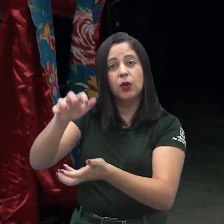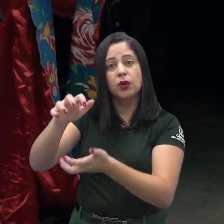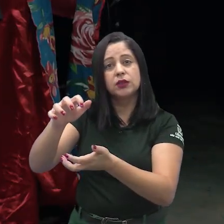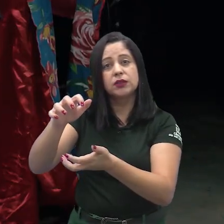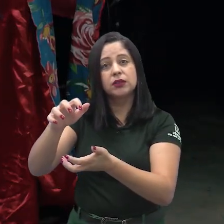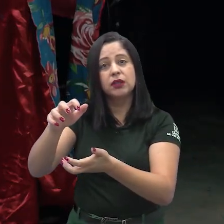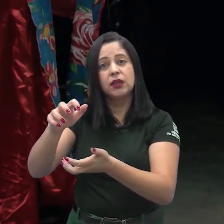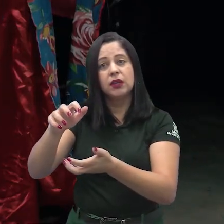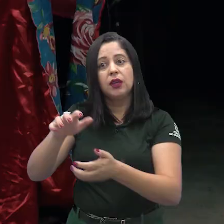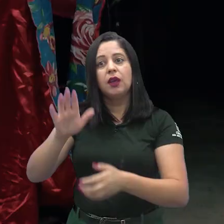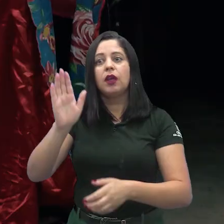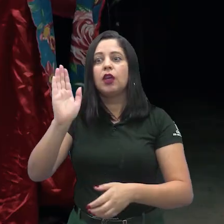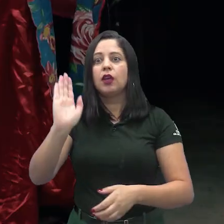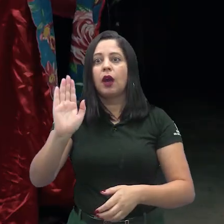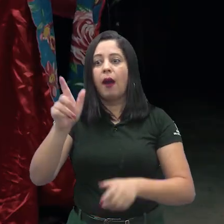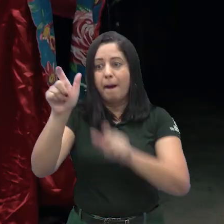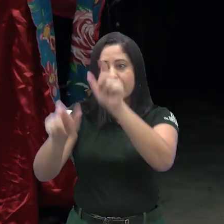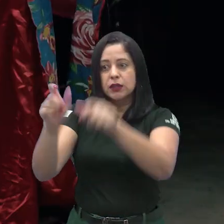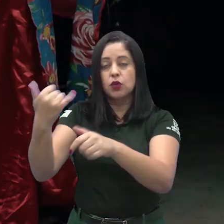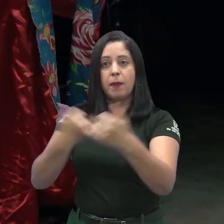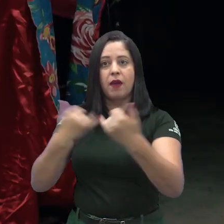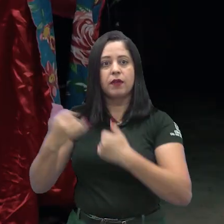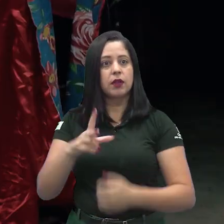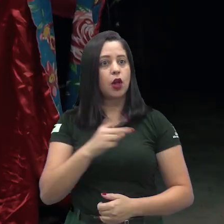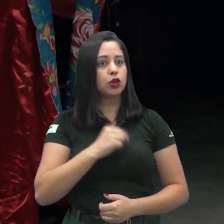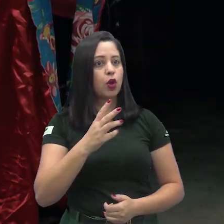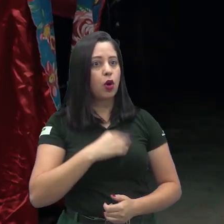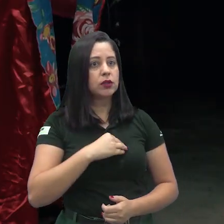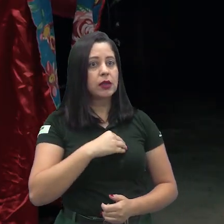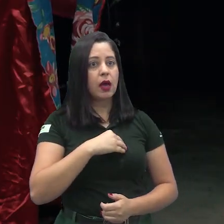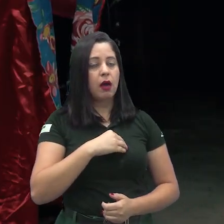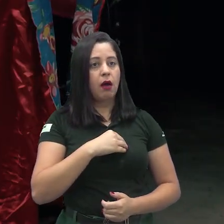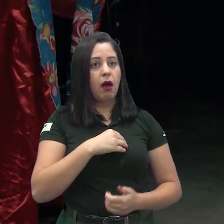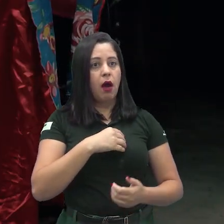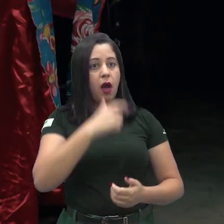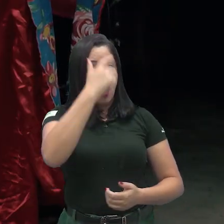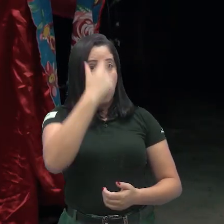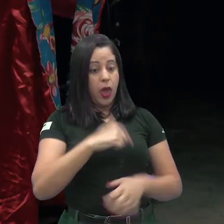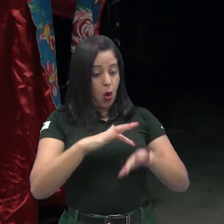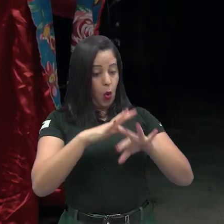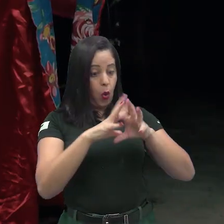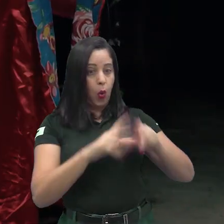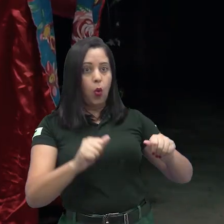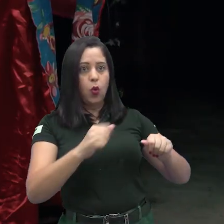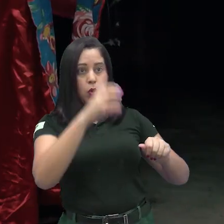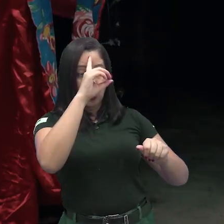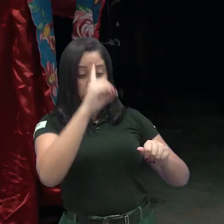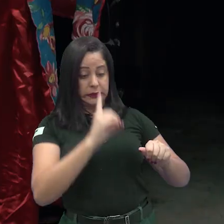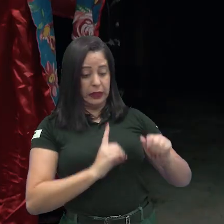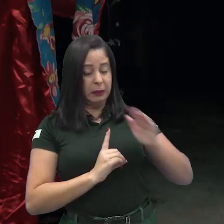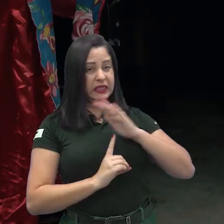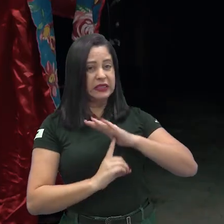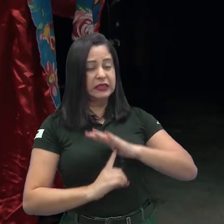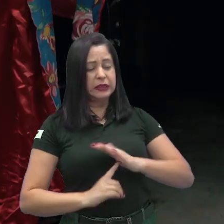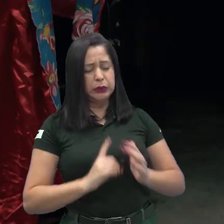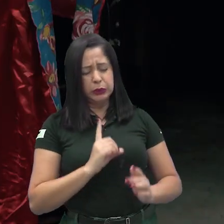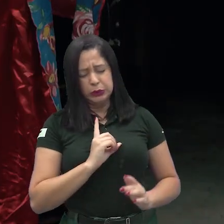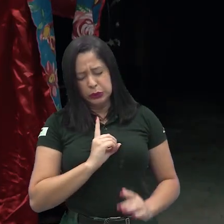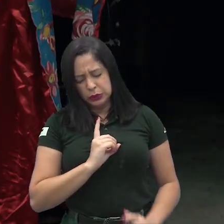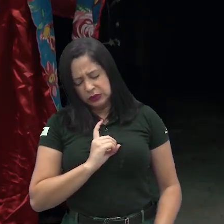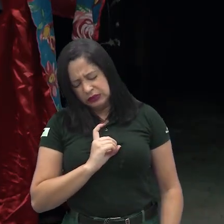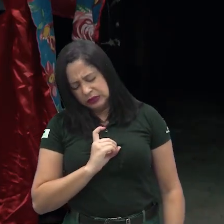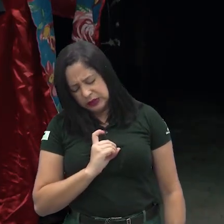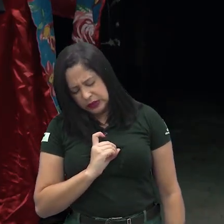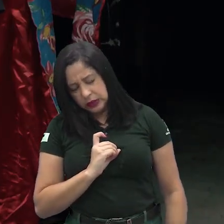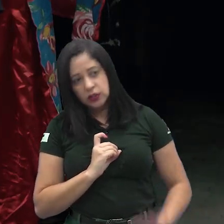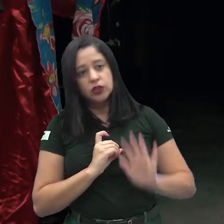depoimentos super bonitos, assim, que falam que já salvou a sua vida, porque tirou da depressão, porque estava triste